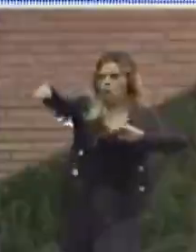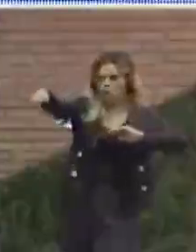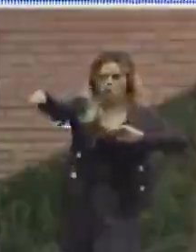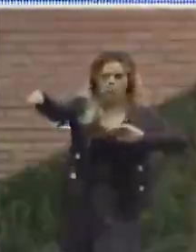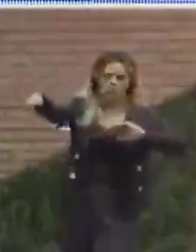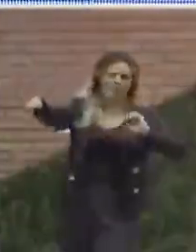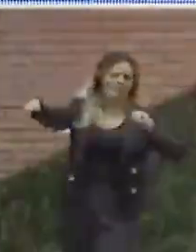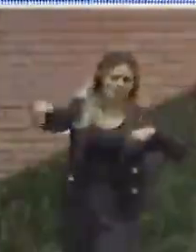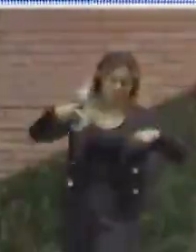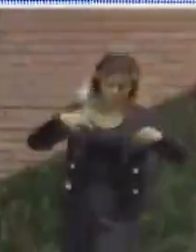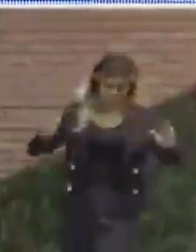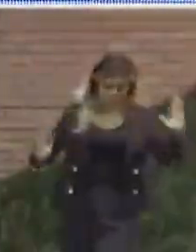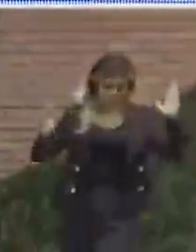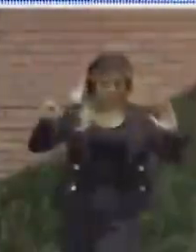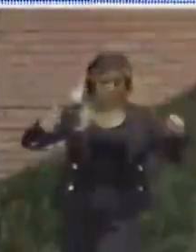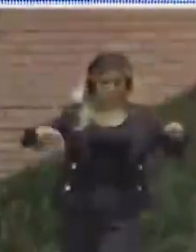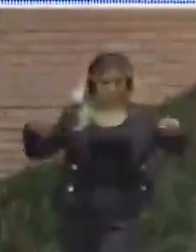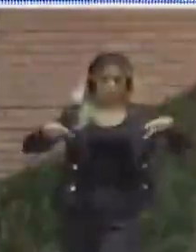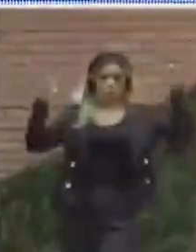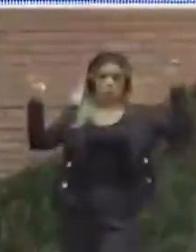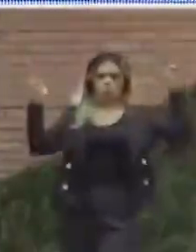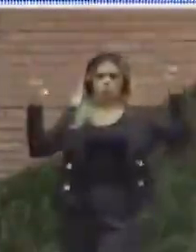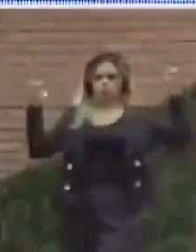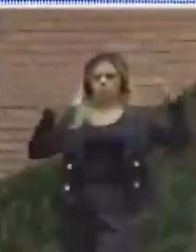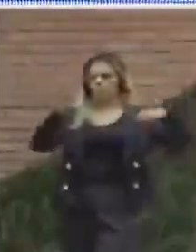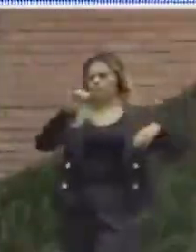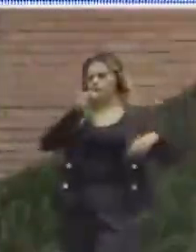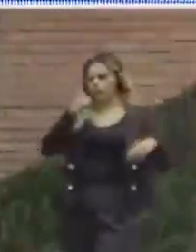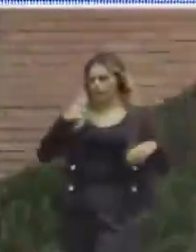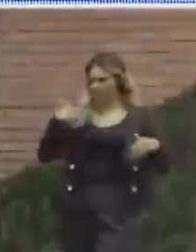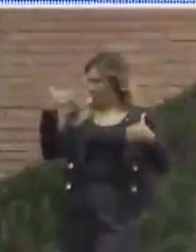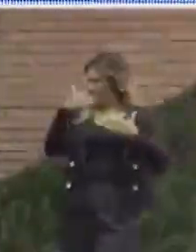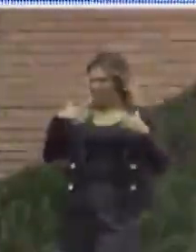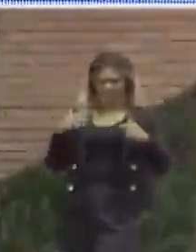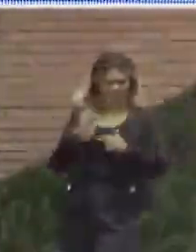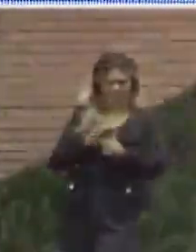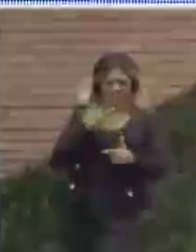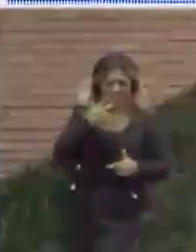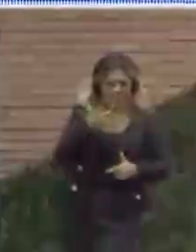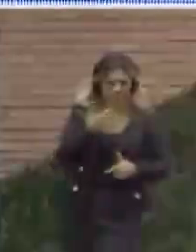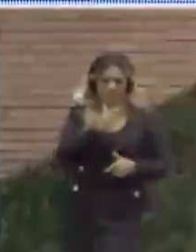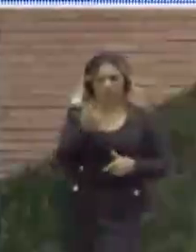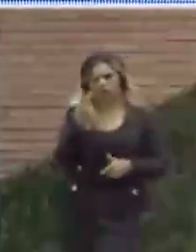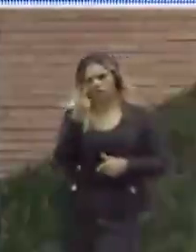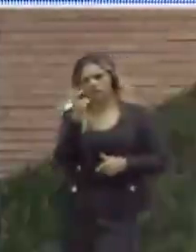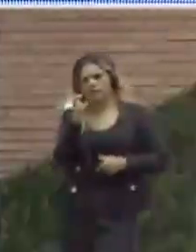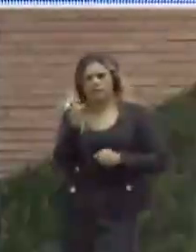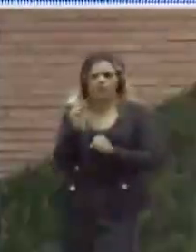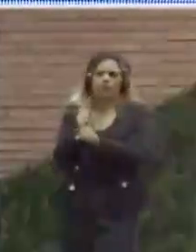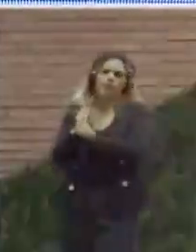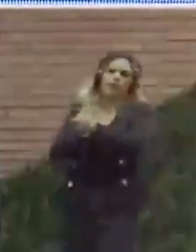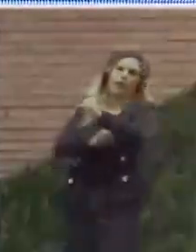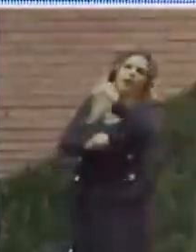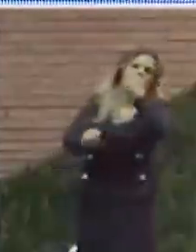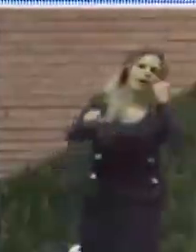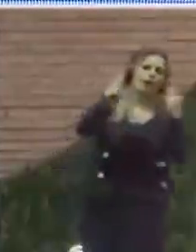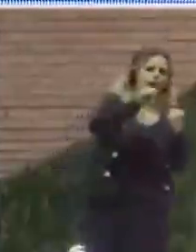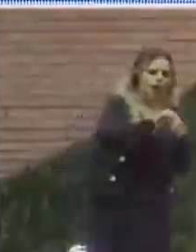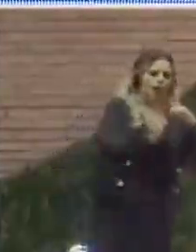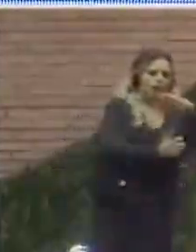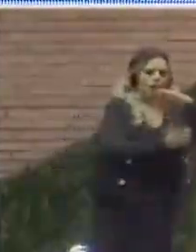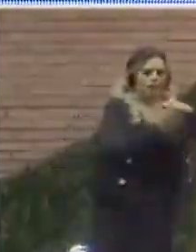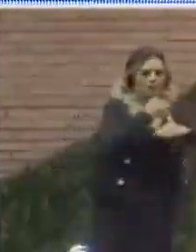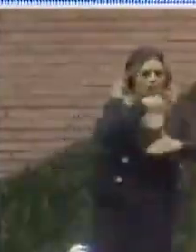sim, é visível. E eu acho que é importante, por exemplo, na minha apresentação, eu falo, em 25 anos atrás, a Macy